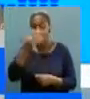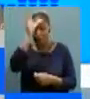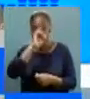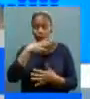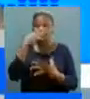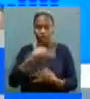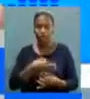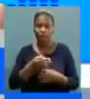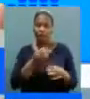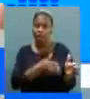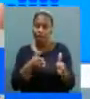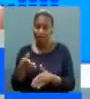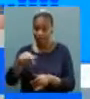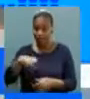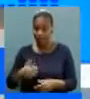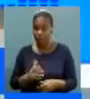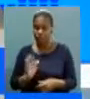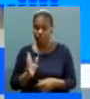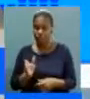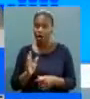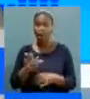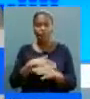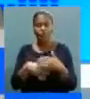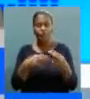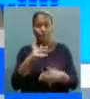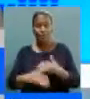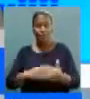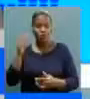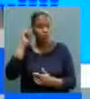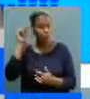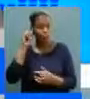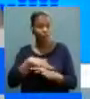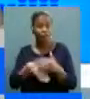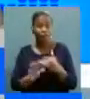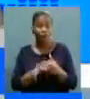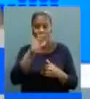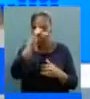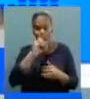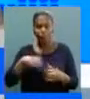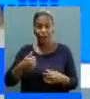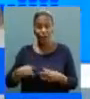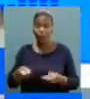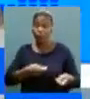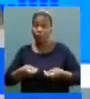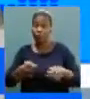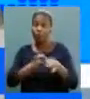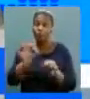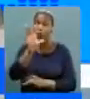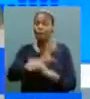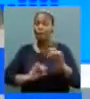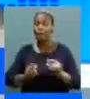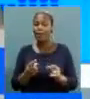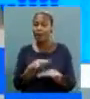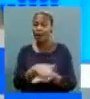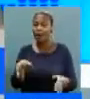ministro garantiu que do lado do cabo verde já foram concretizadas passos importantes recordo que cabo verde está em negociações com a união européia para